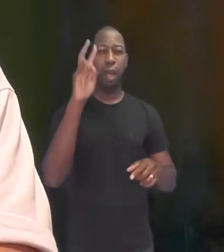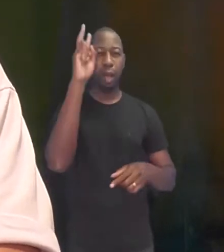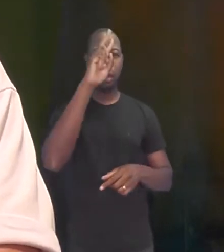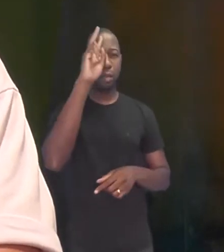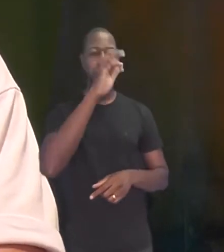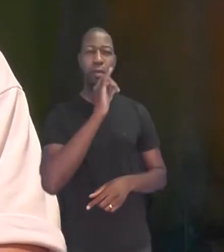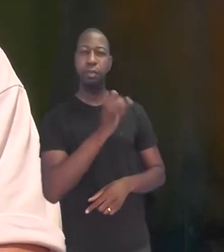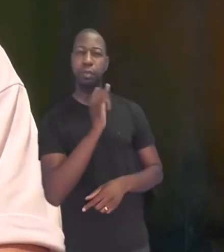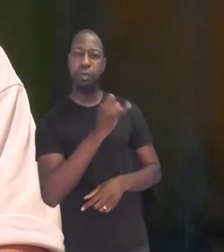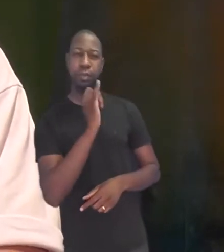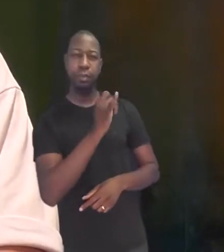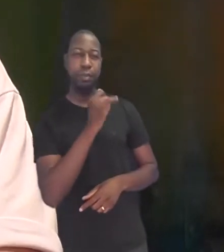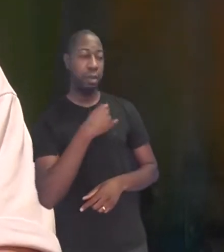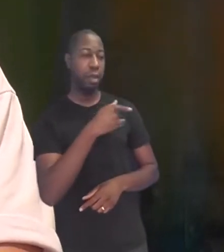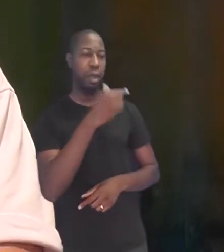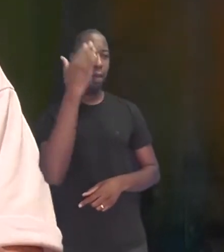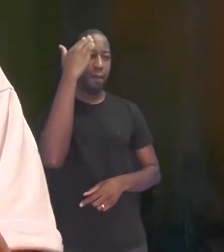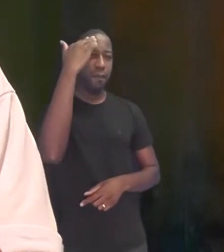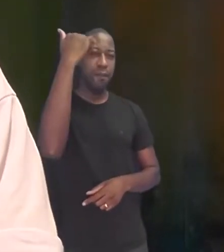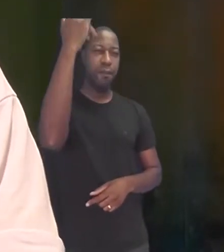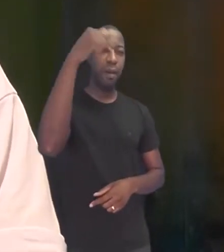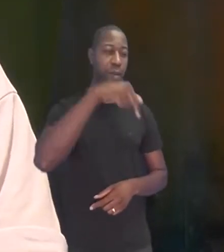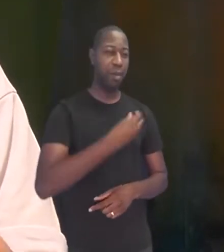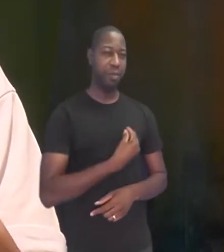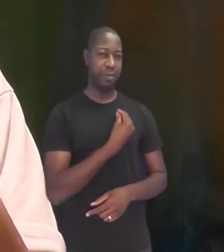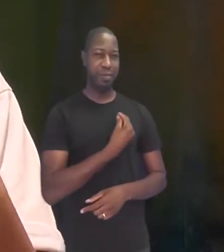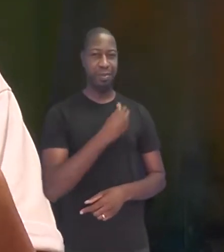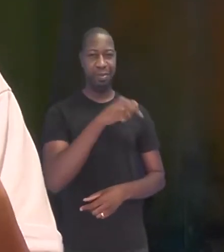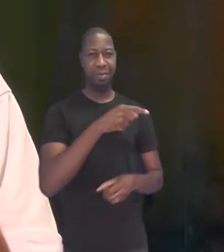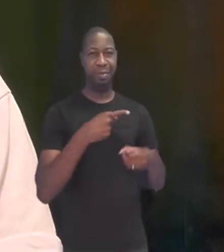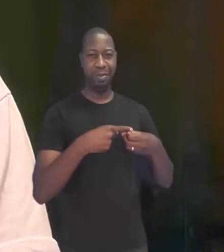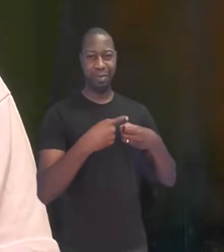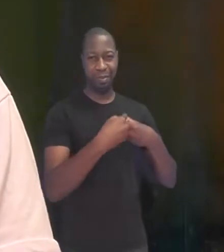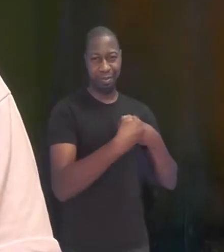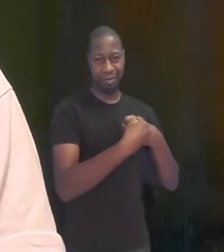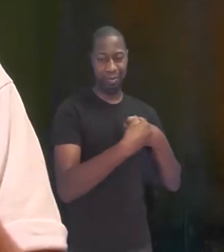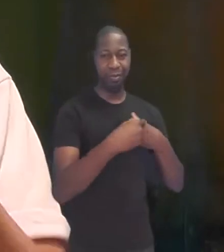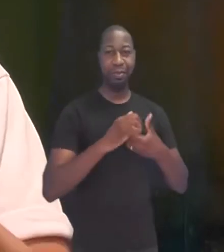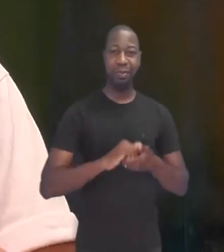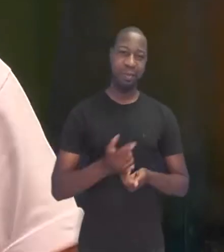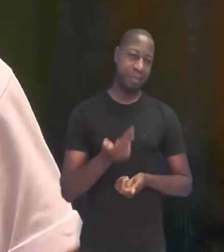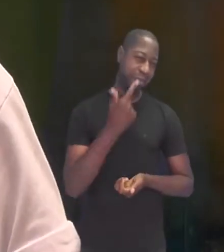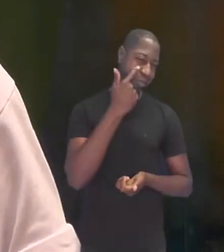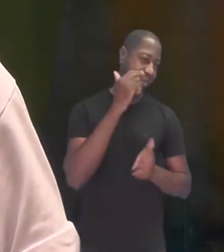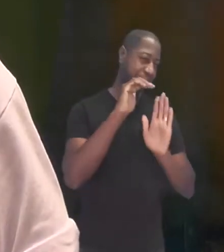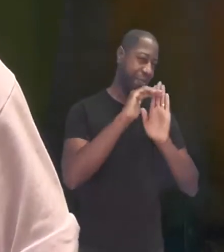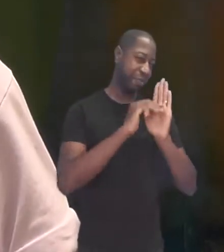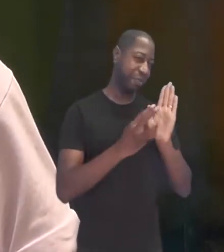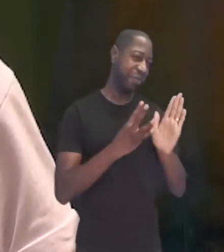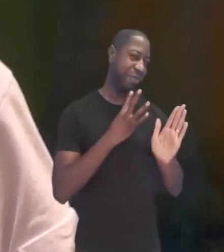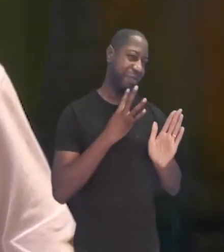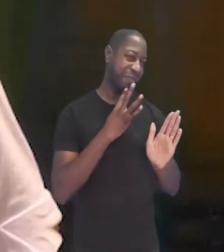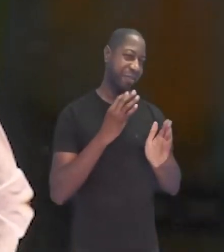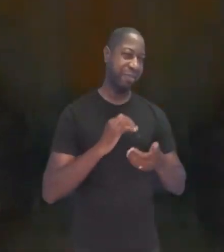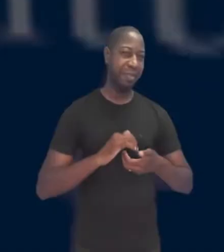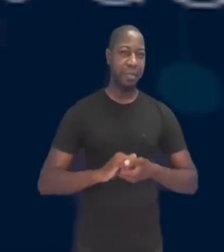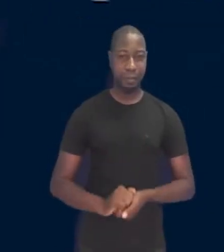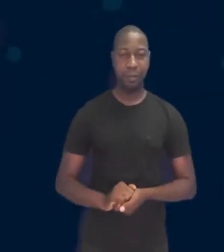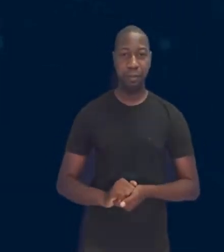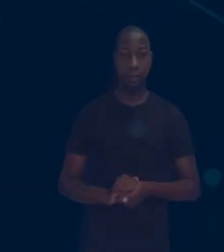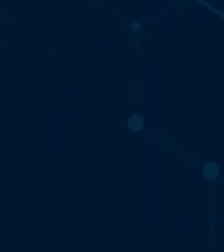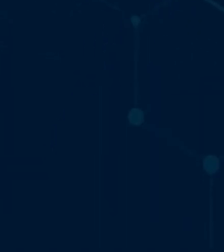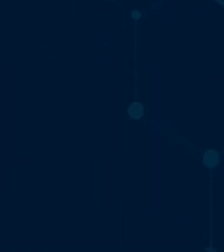Resende, contando um pouco da história de grandes nomes que passaram pela cidade. Então vamos conferir o que vem por aí.